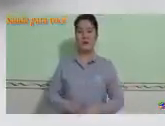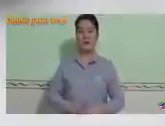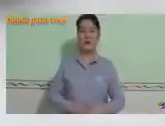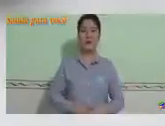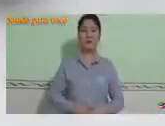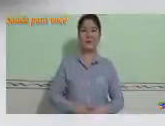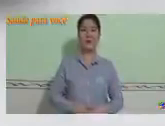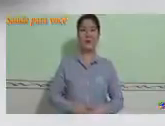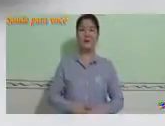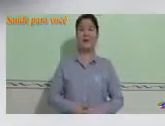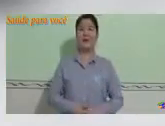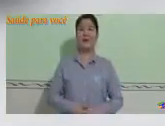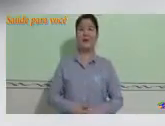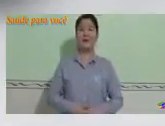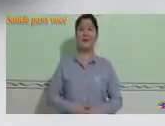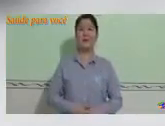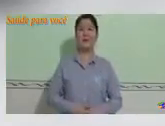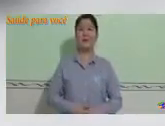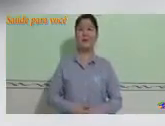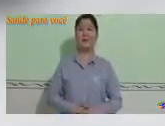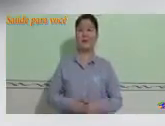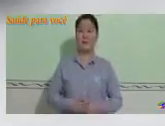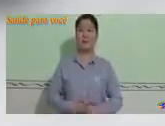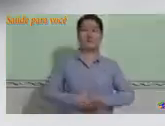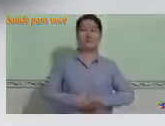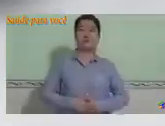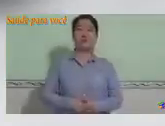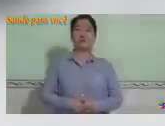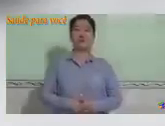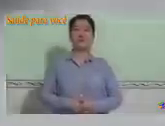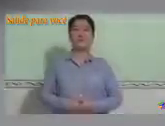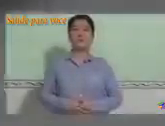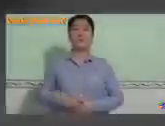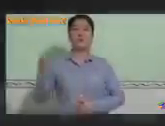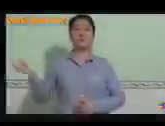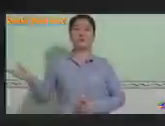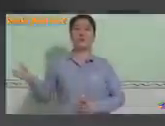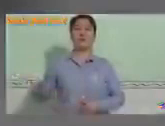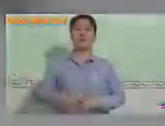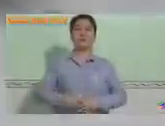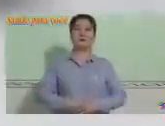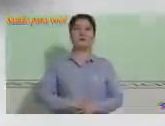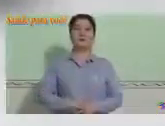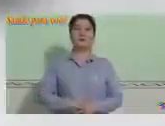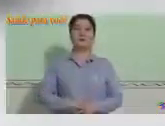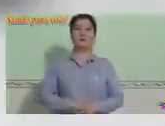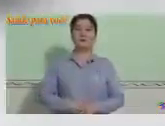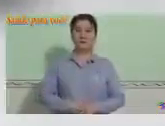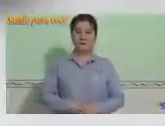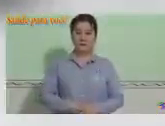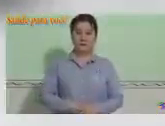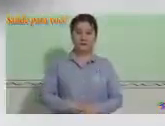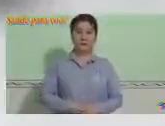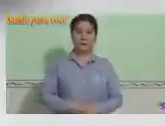e acessível a qualquer pessoa é afliação que vírgula além de trabalhar o peitoral médio vírgula ajuda também a fortalecer